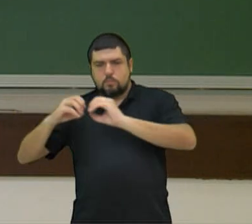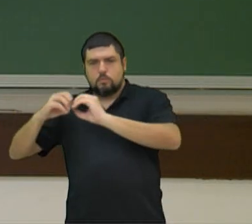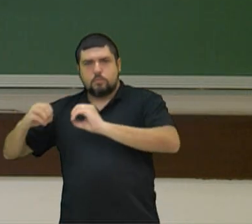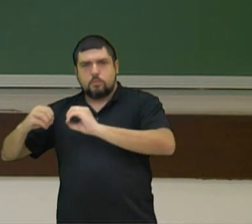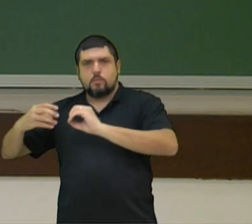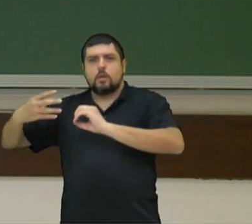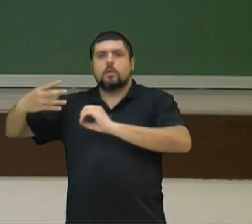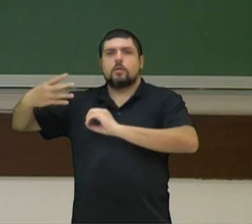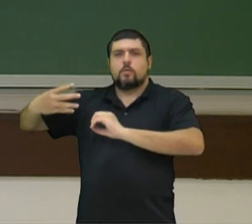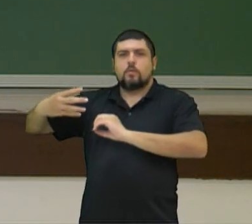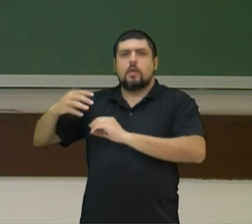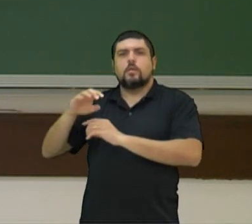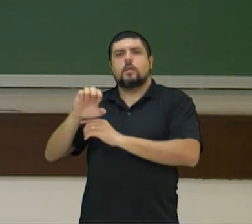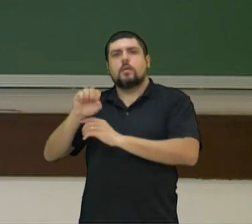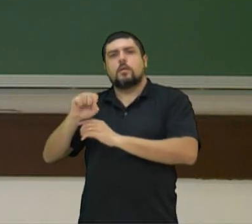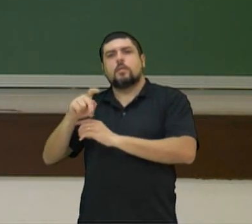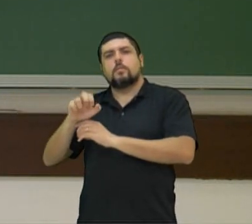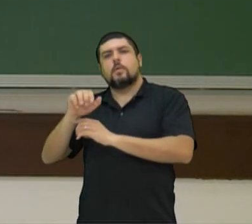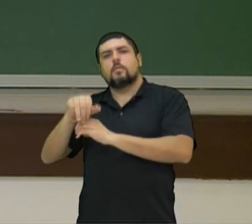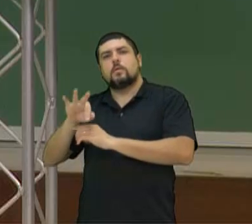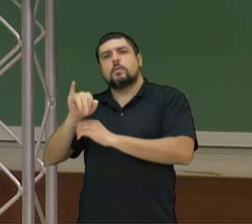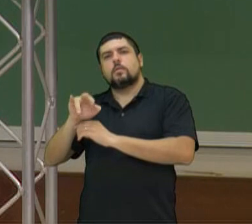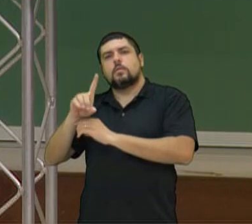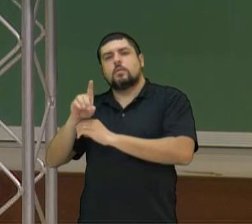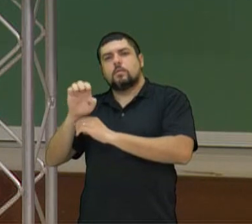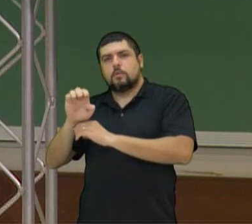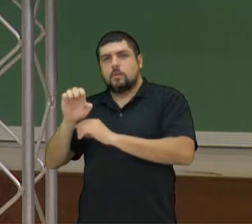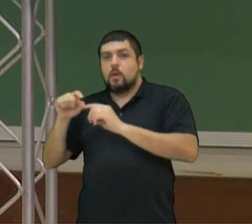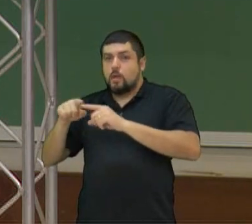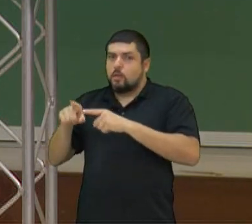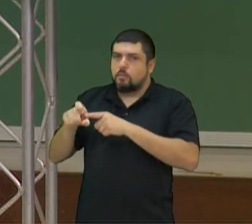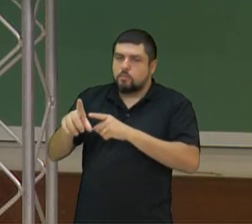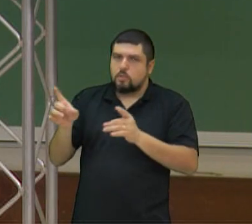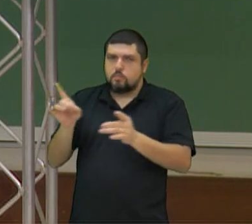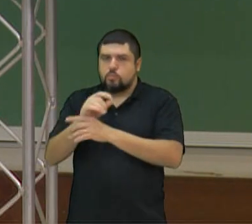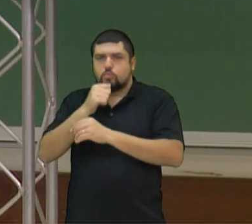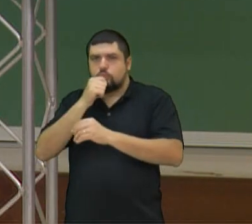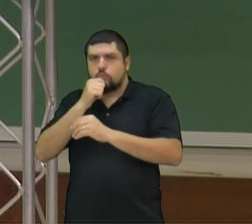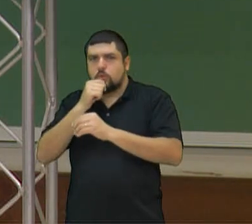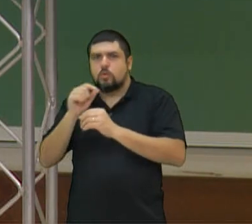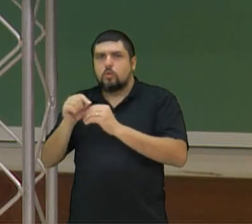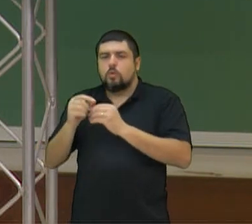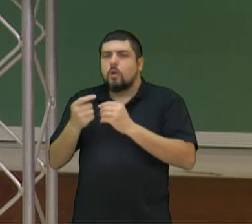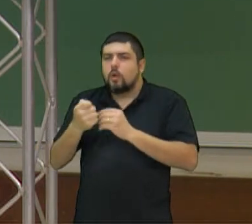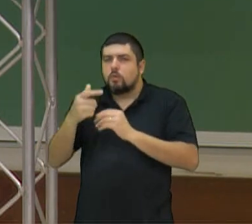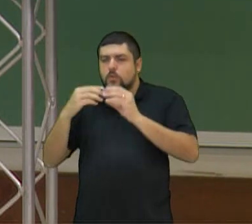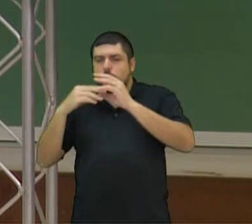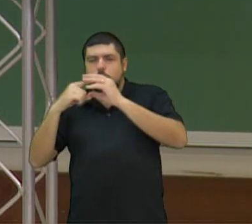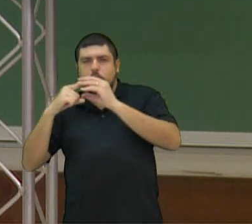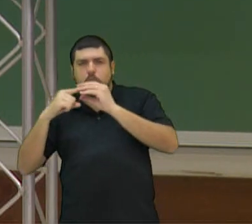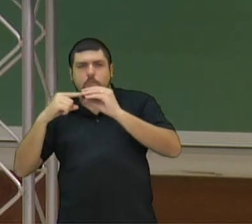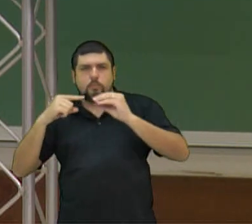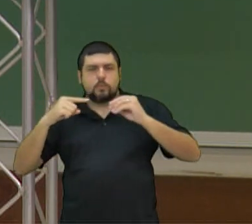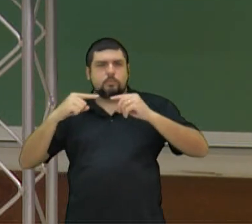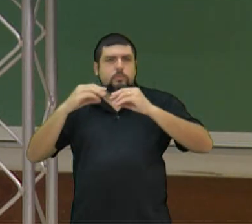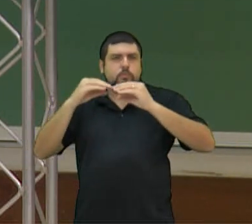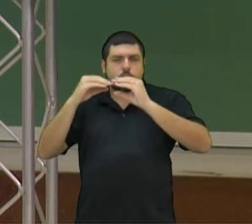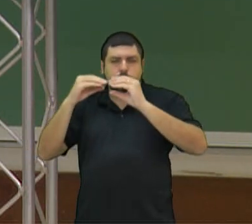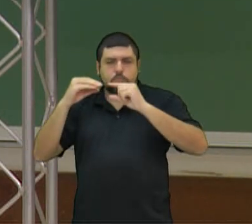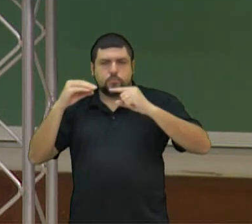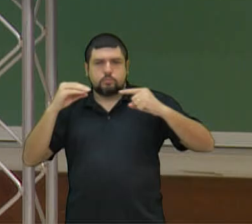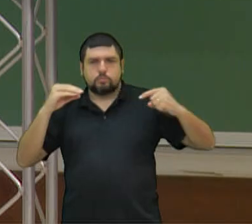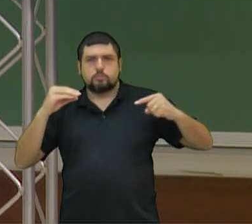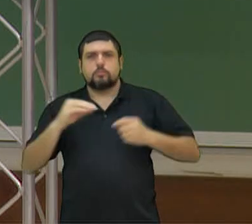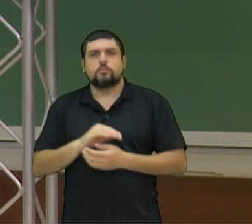Lembrando que espermátide ainda não é o espermatozoide pronto, é aquela fase antes dele adquirir o flagelo. Revisão da aula de